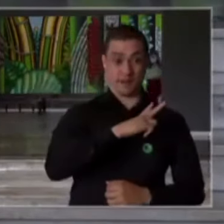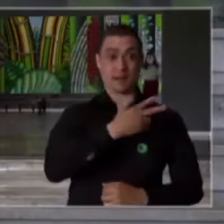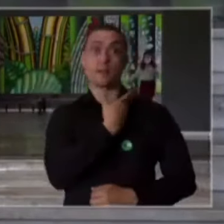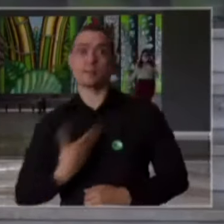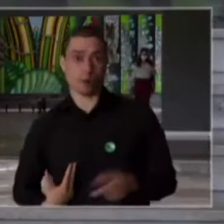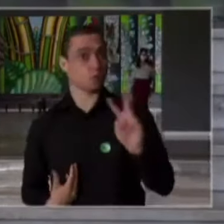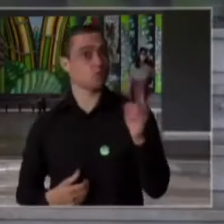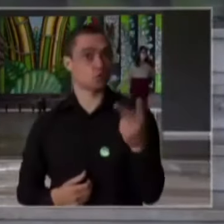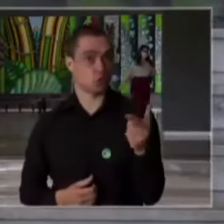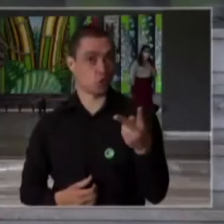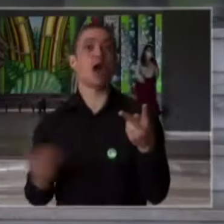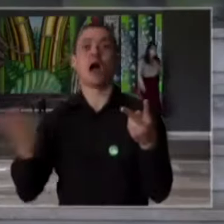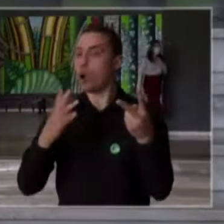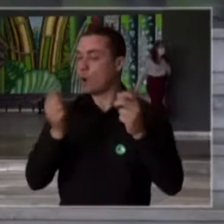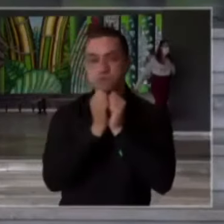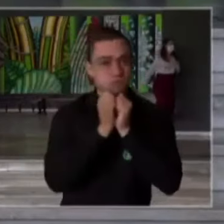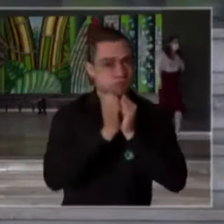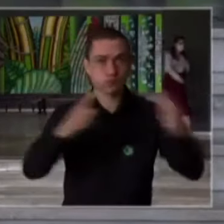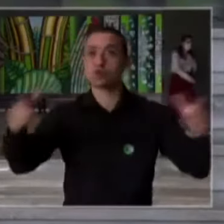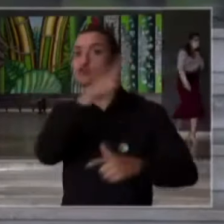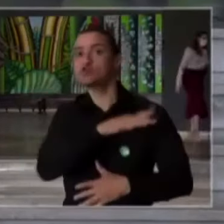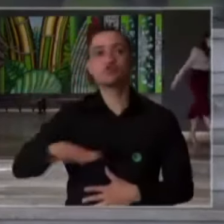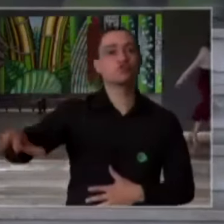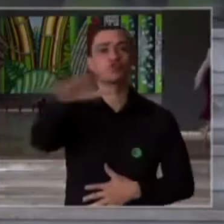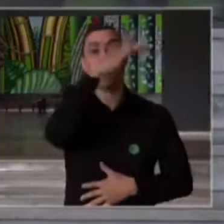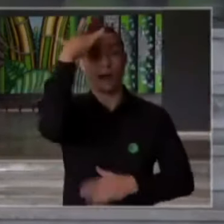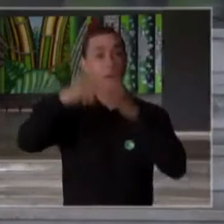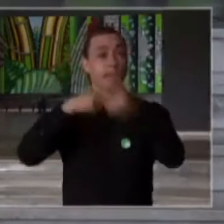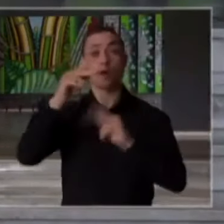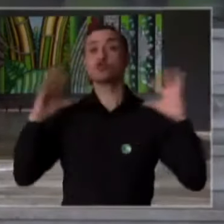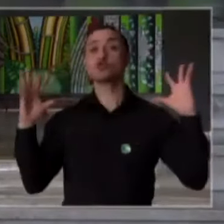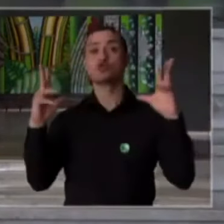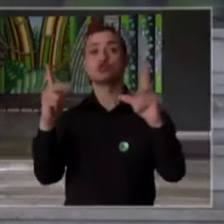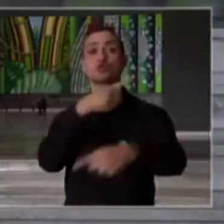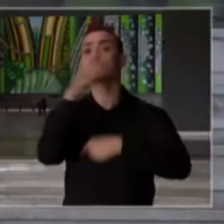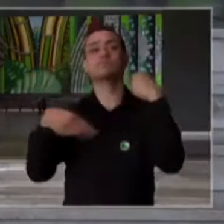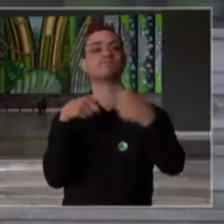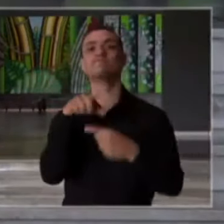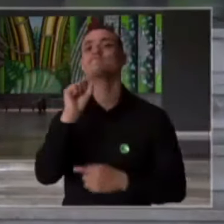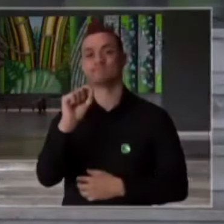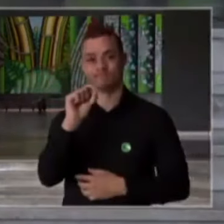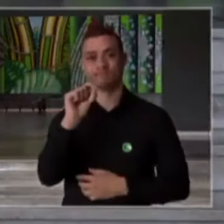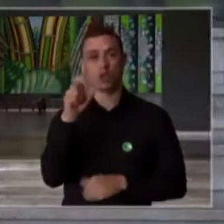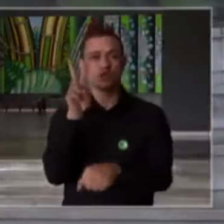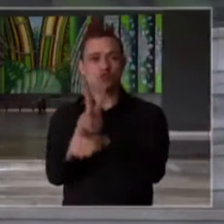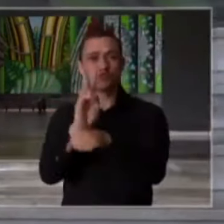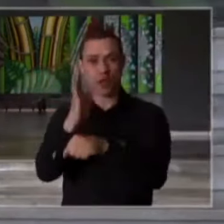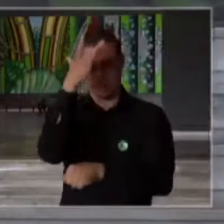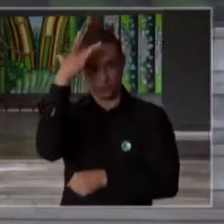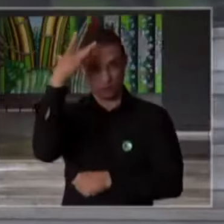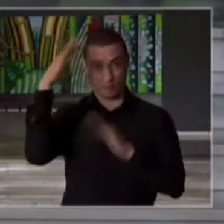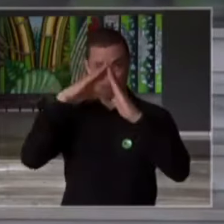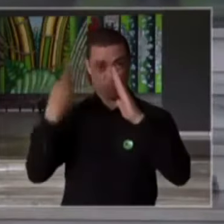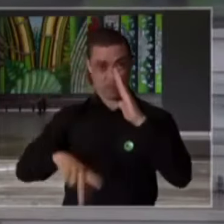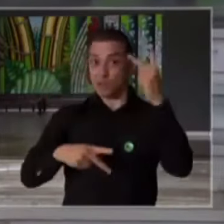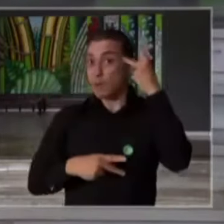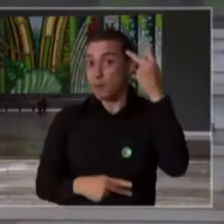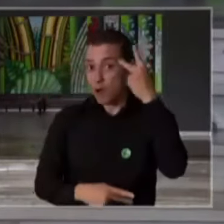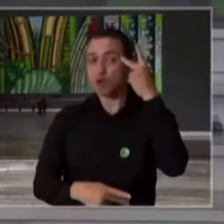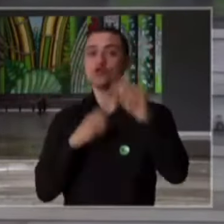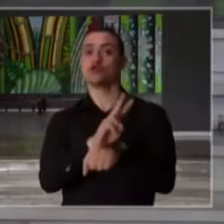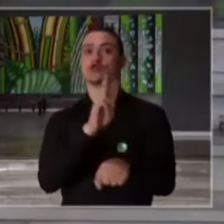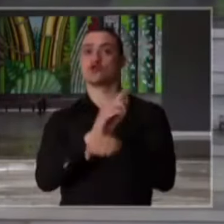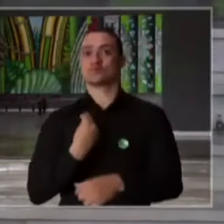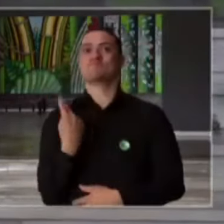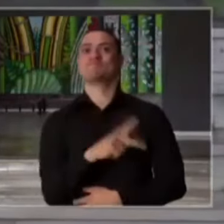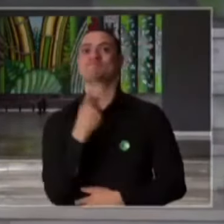estendemos isso a toda a população com o objetivo de proteger, proteger os brasileiros de São Paulo para que,